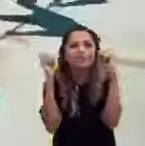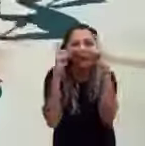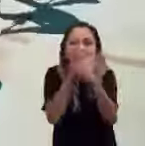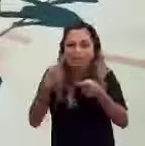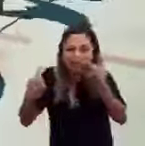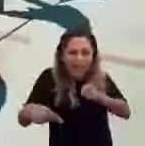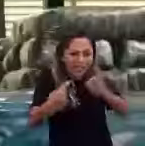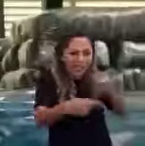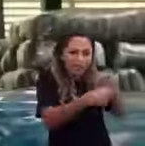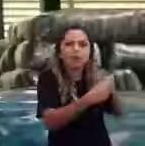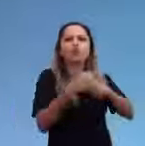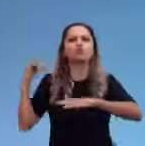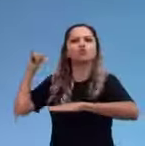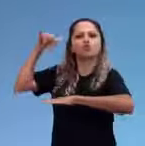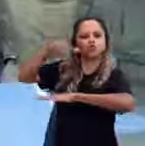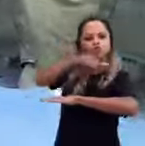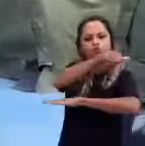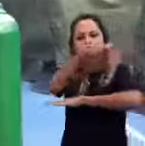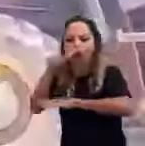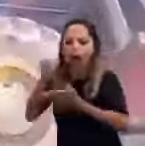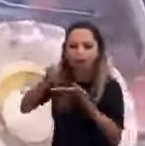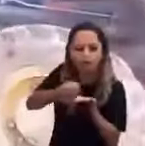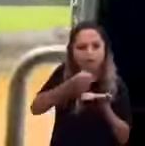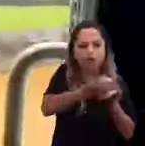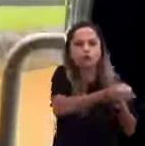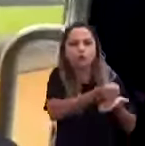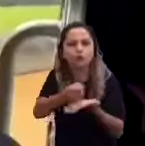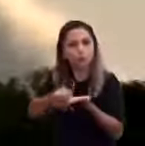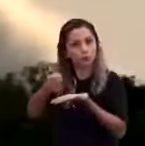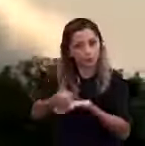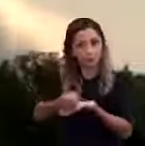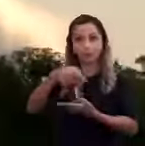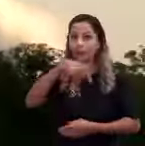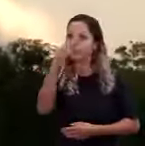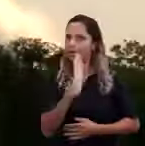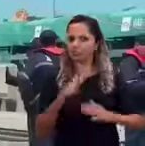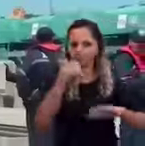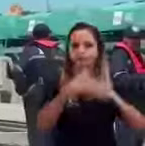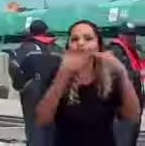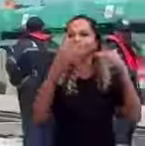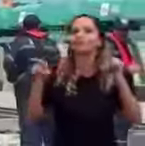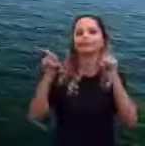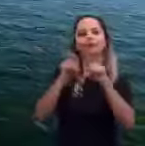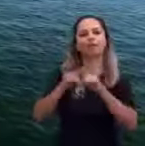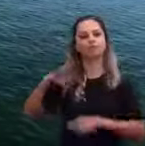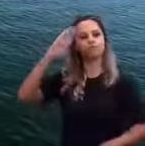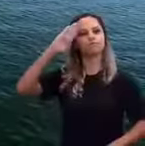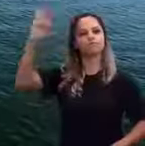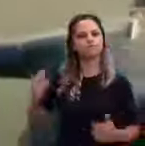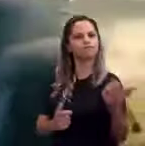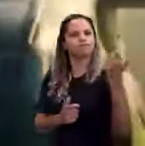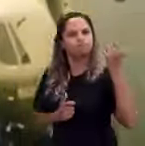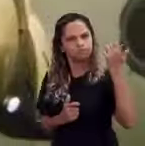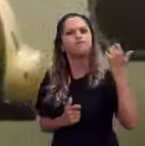Nunca nos furtamos de prestar o socorro nos momentos mais difíceis e desafiadores. O Brasil evolui e